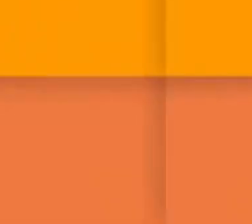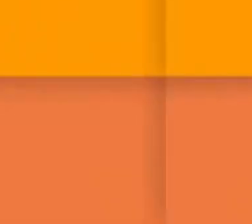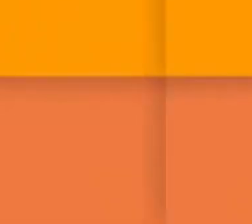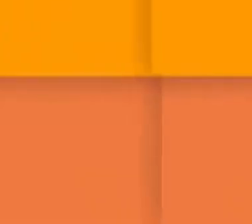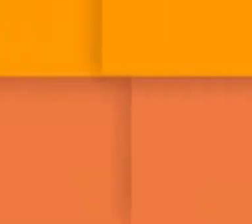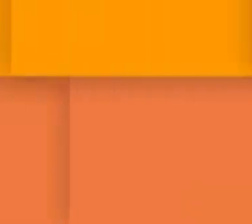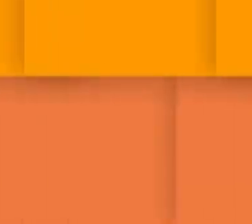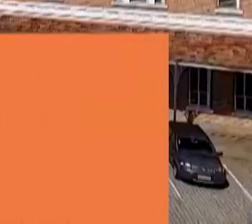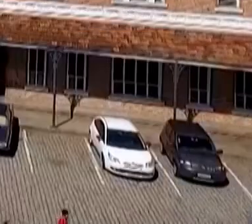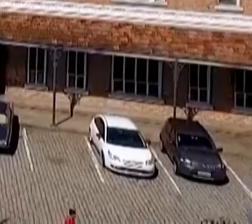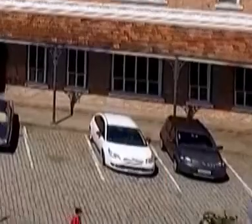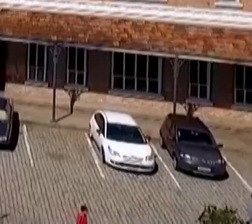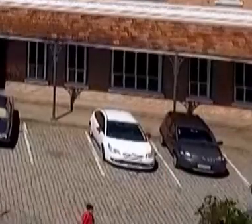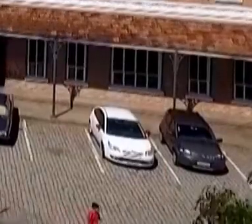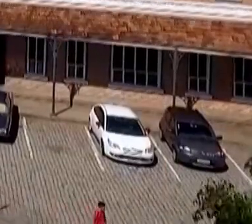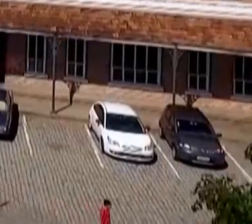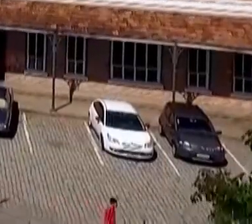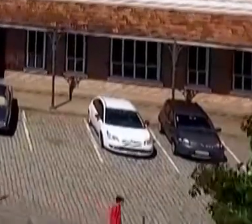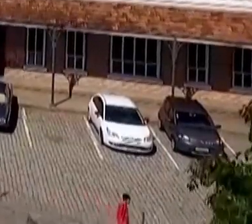vem conosco